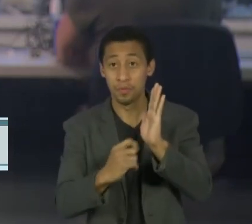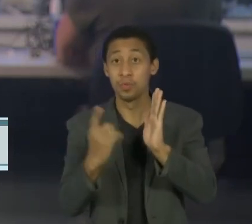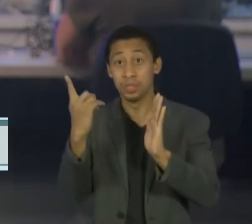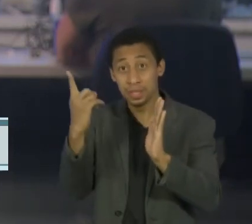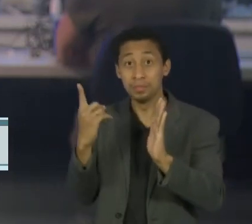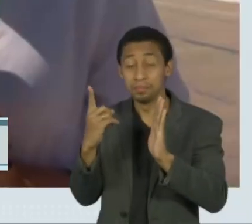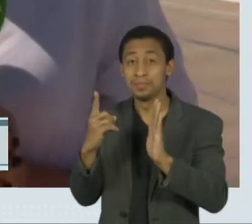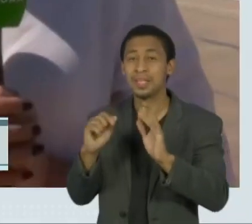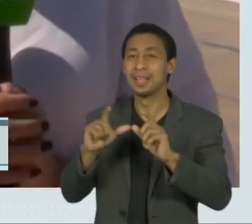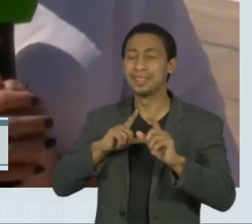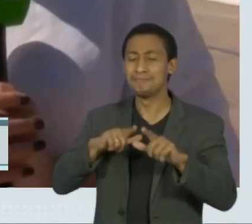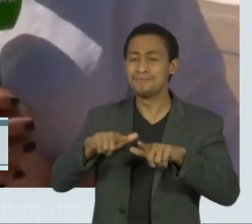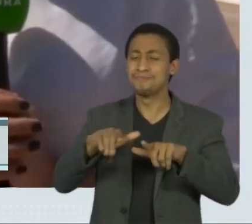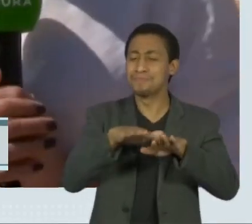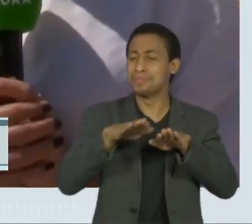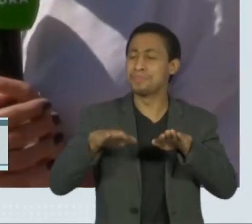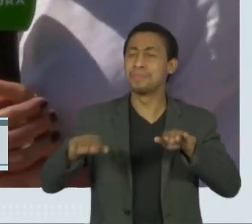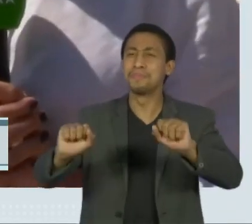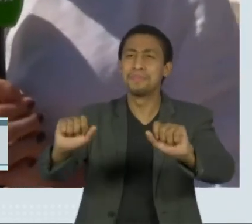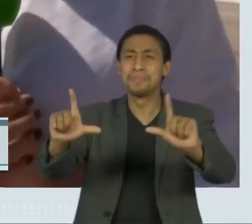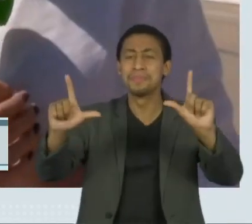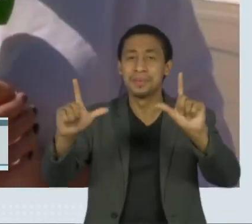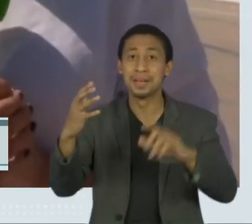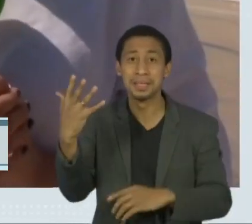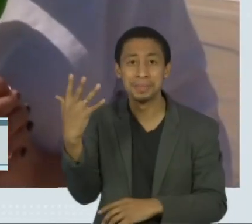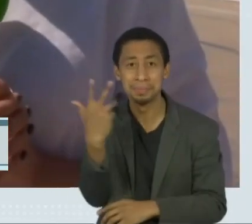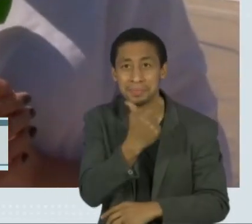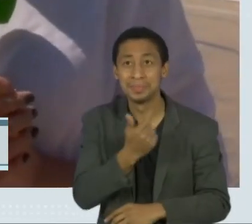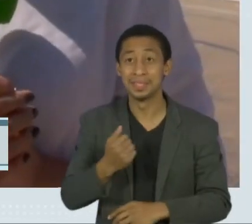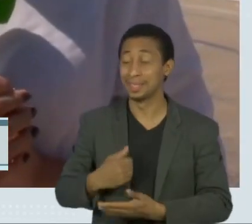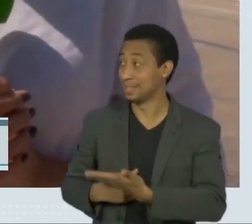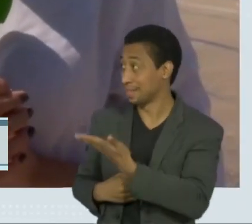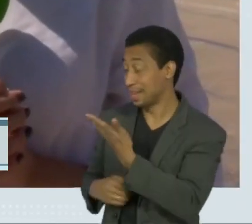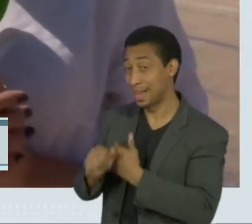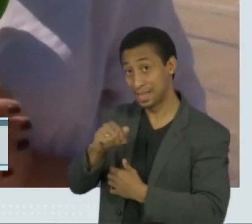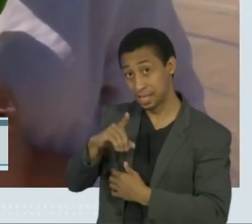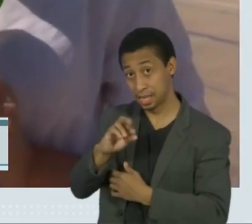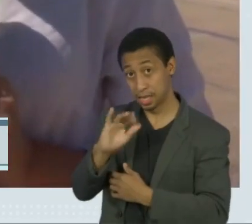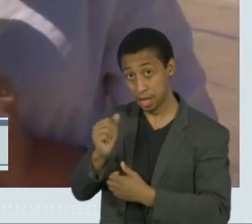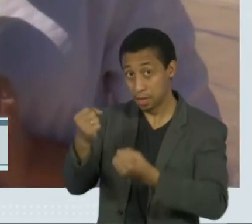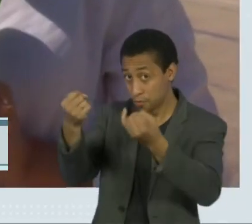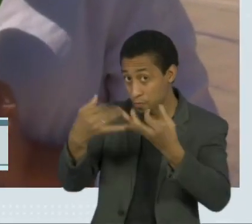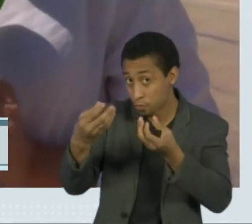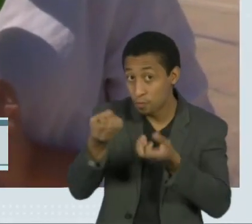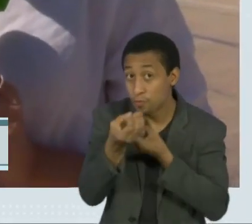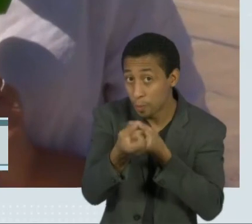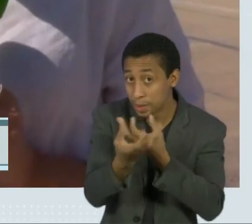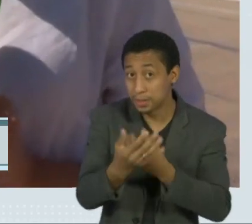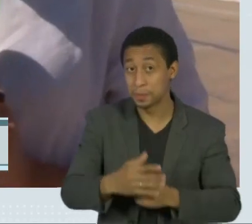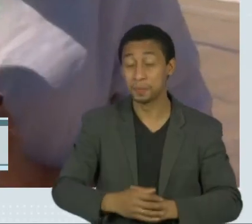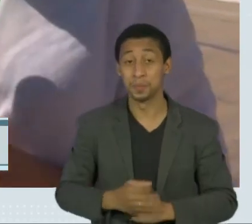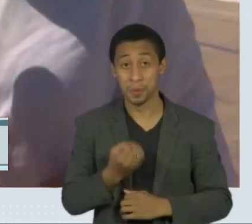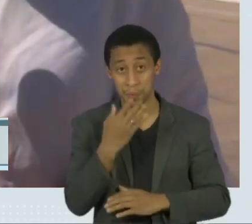pandemia. A repórter Adriana Cimino traz mais informações pra gente. Boa tarde, Adriana.